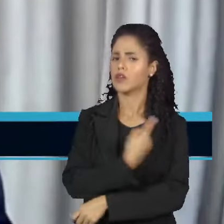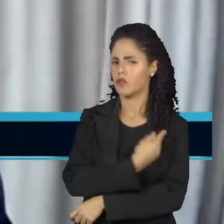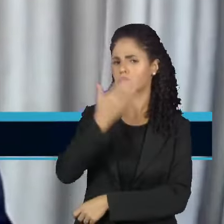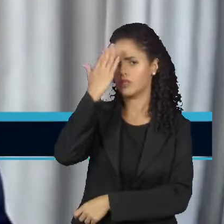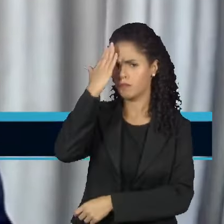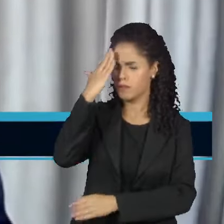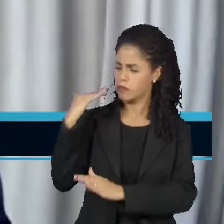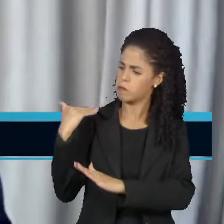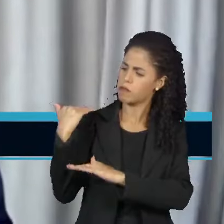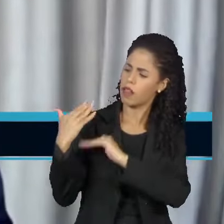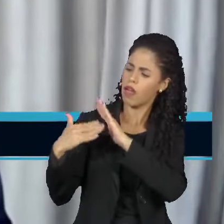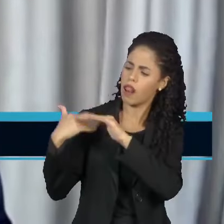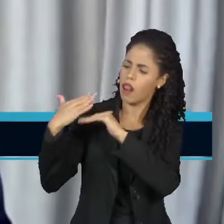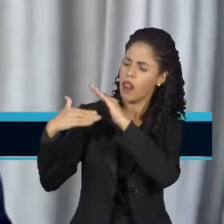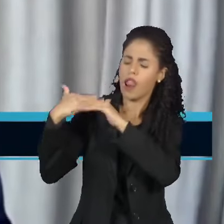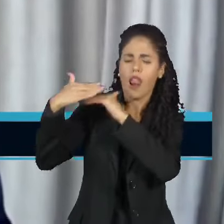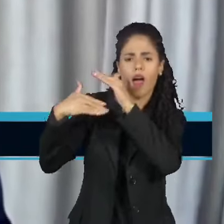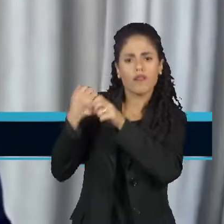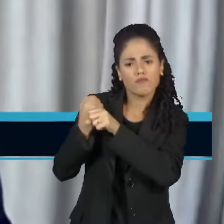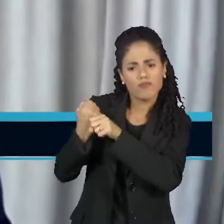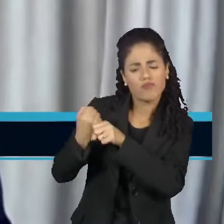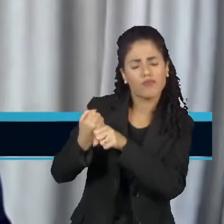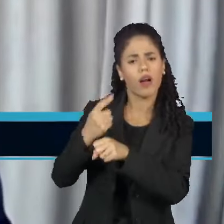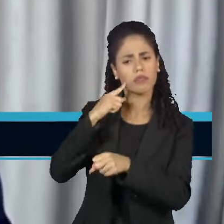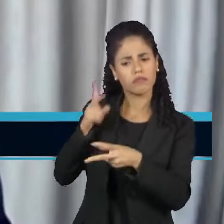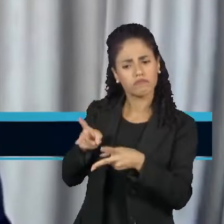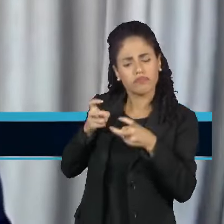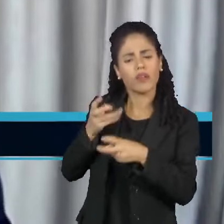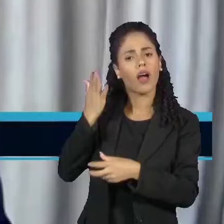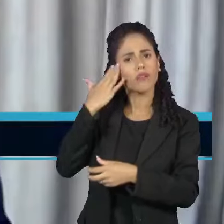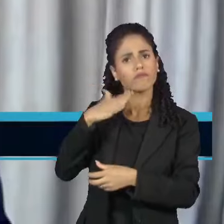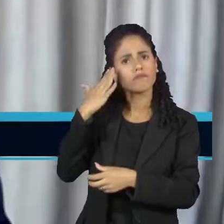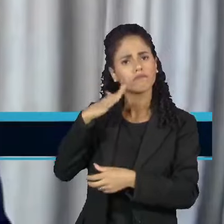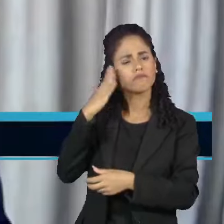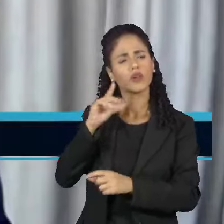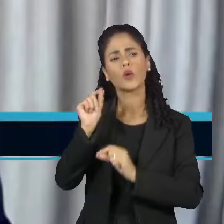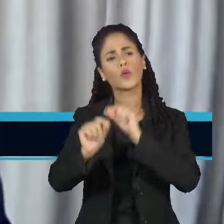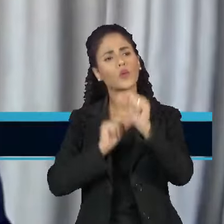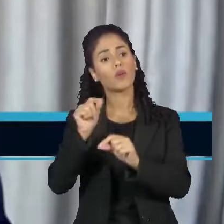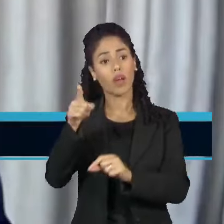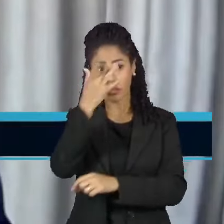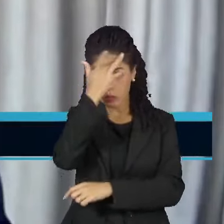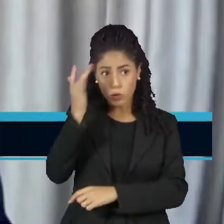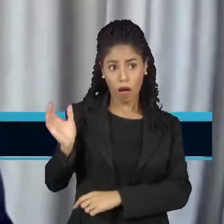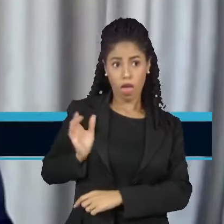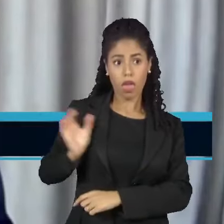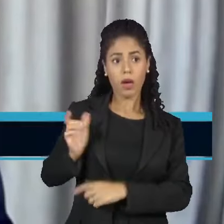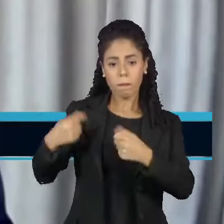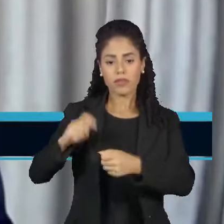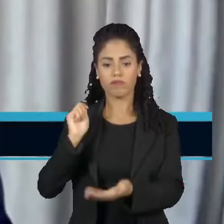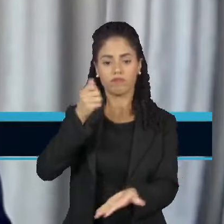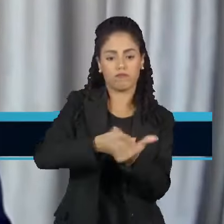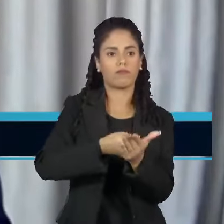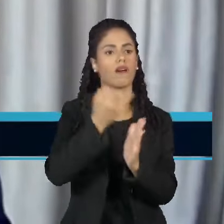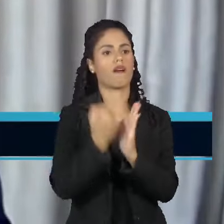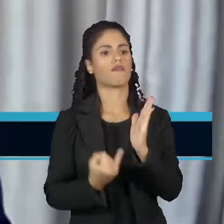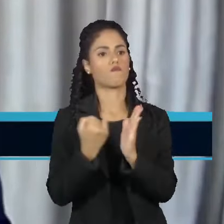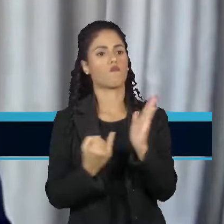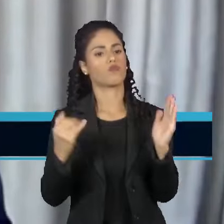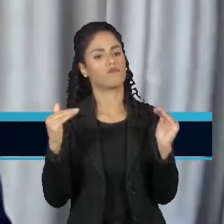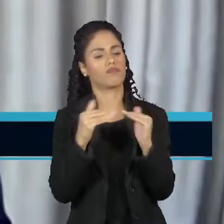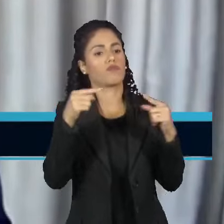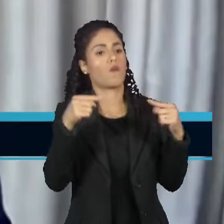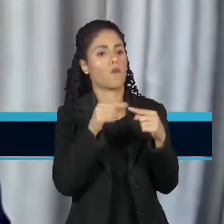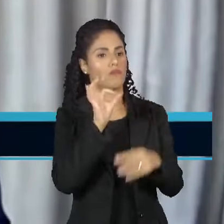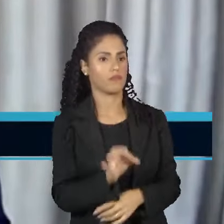obtidos na última década, precisamos admitir que ainda precisamos fazer com que os bilionários do mundo paguem sua justa